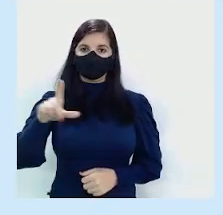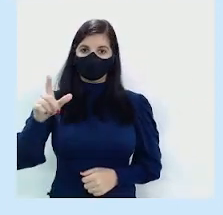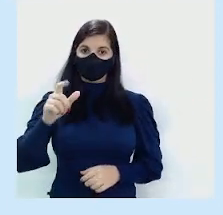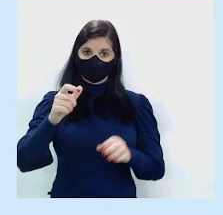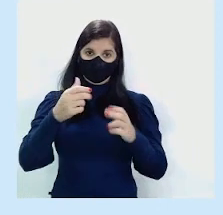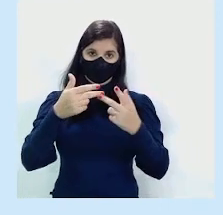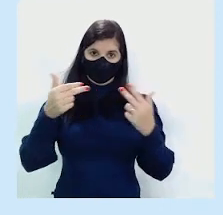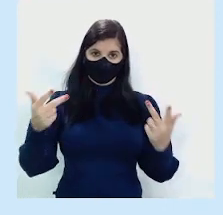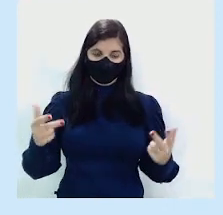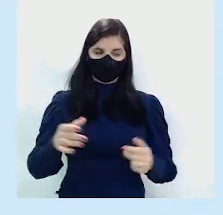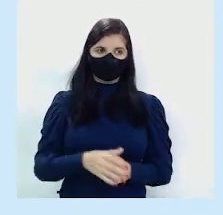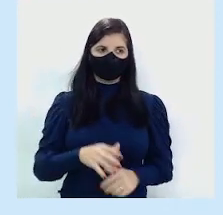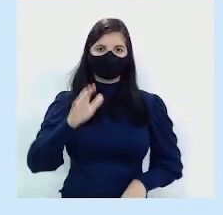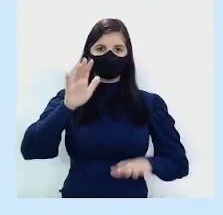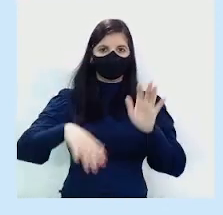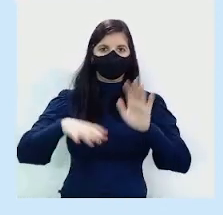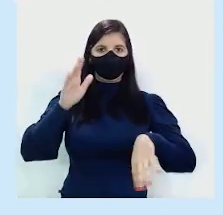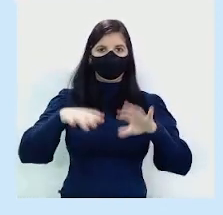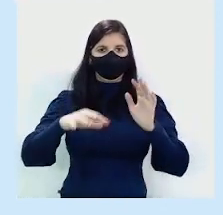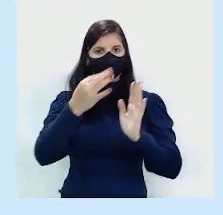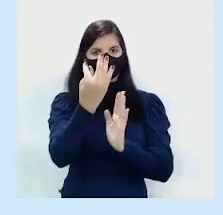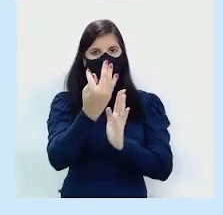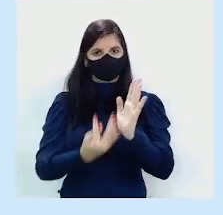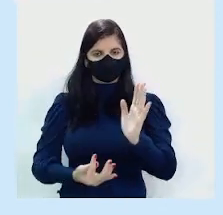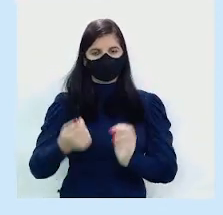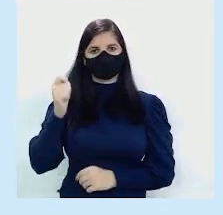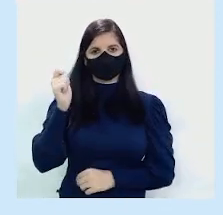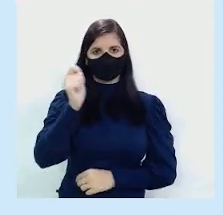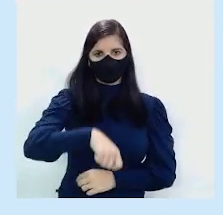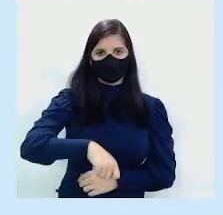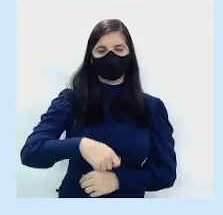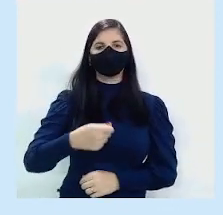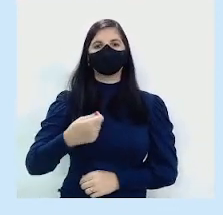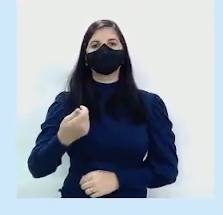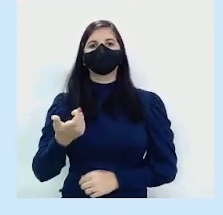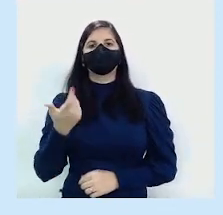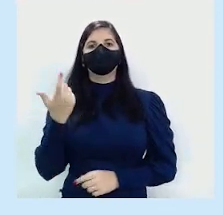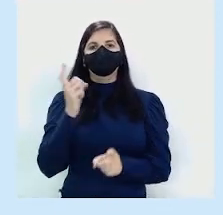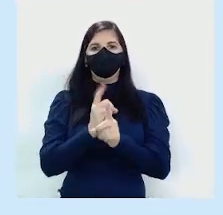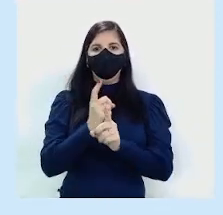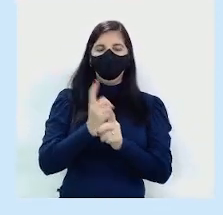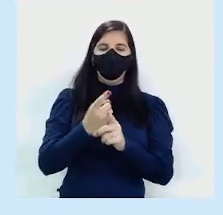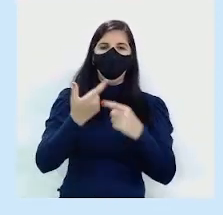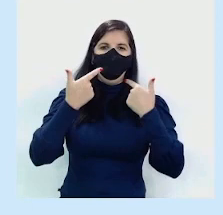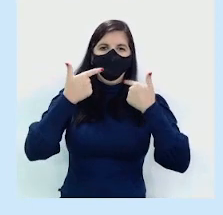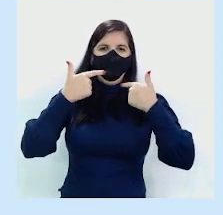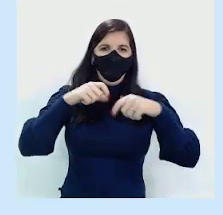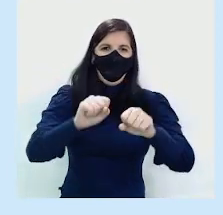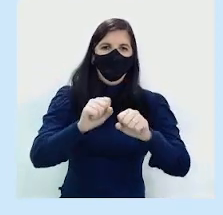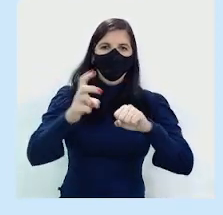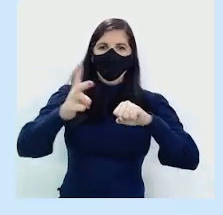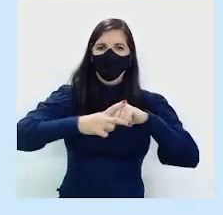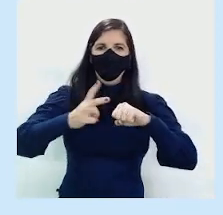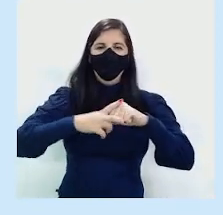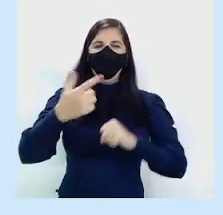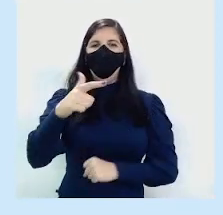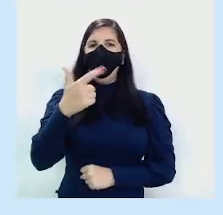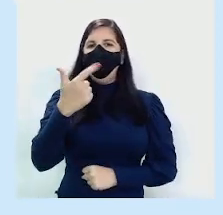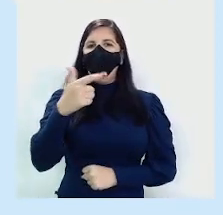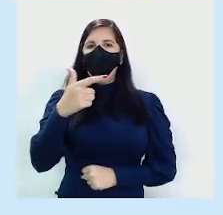coisa, a depender do texto, é possível também que haja a presença de linguagem não